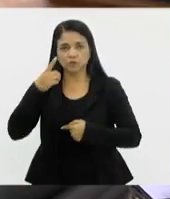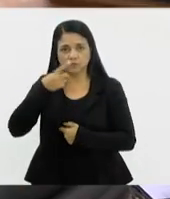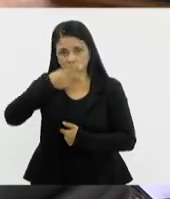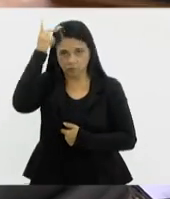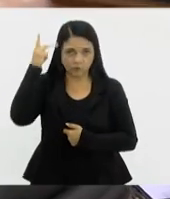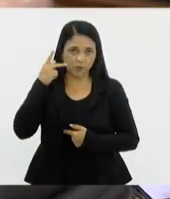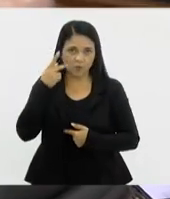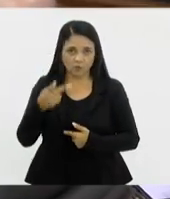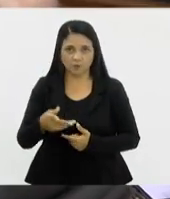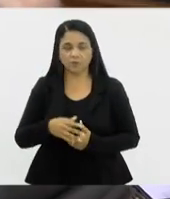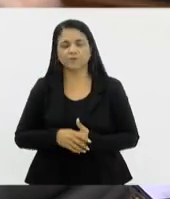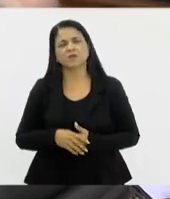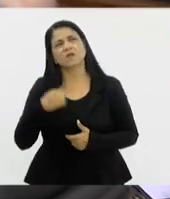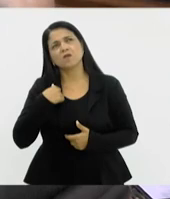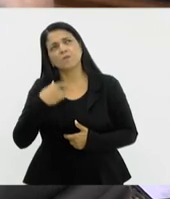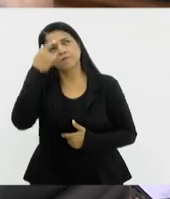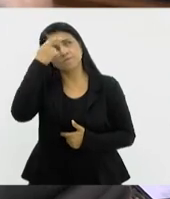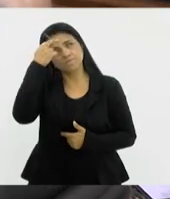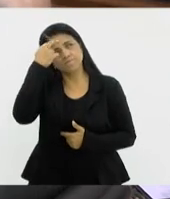Presidente, eu fico aqui imaginando